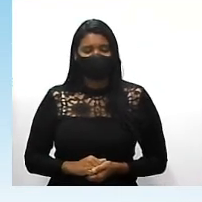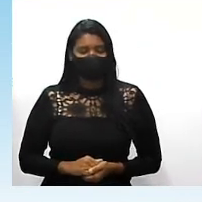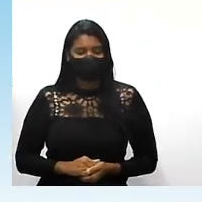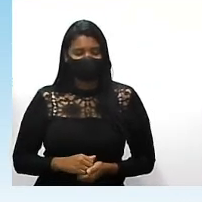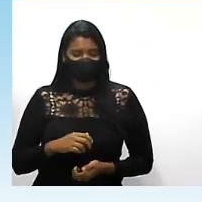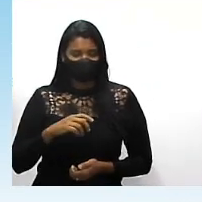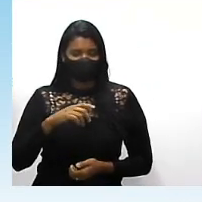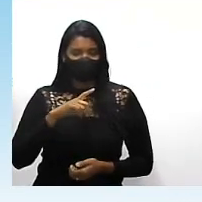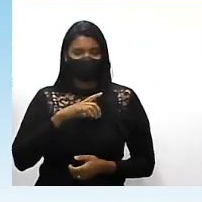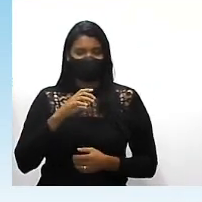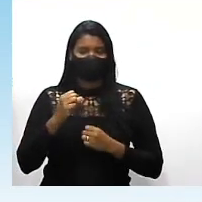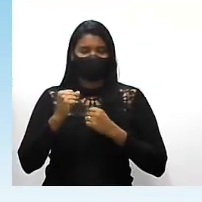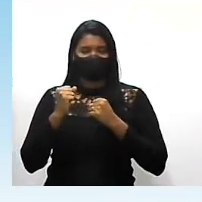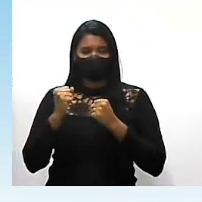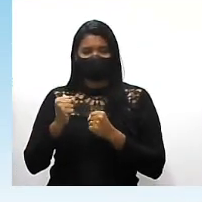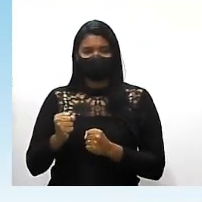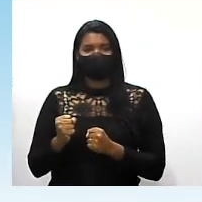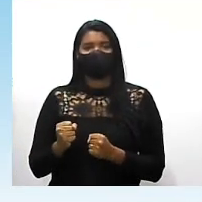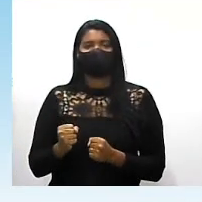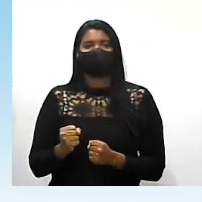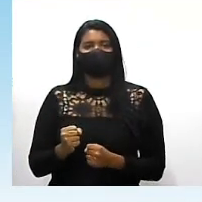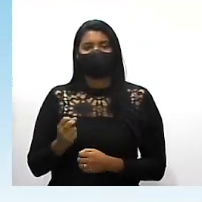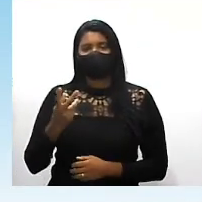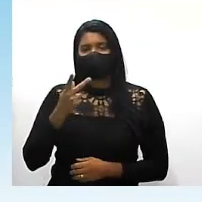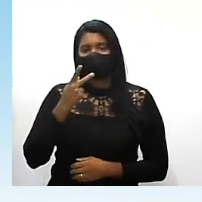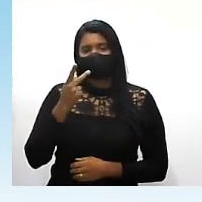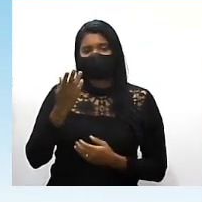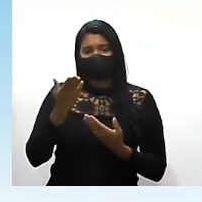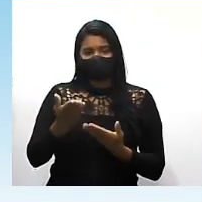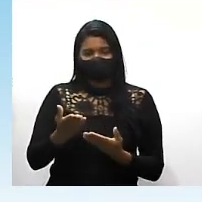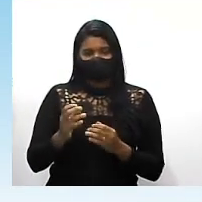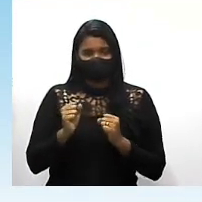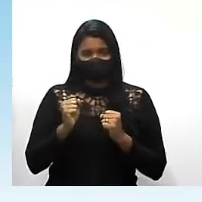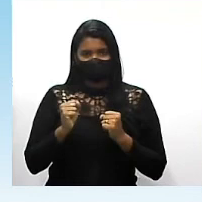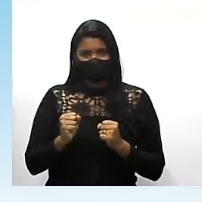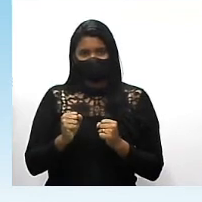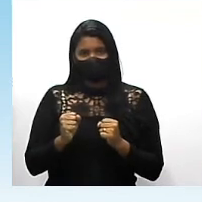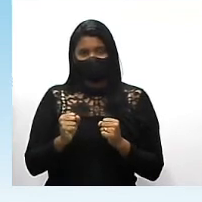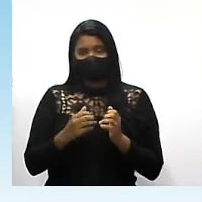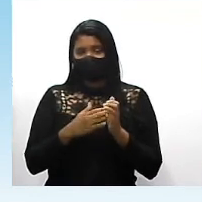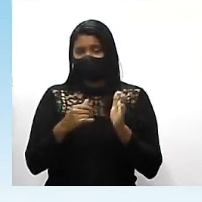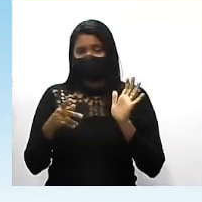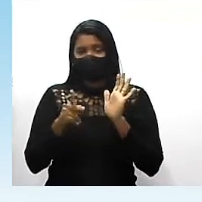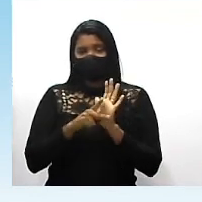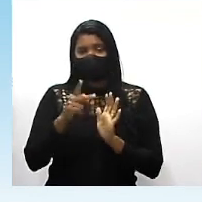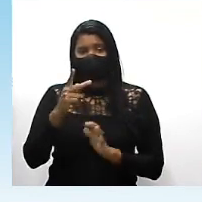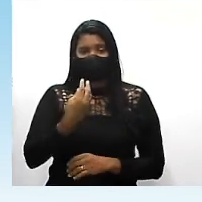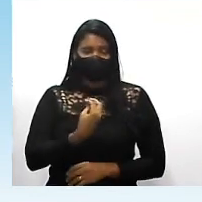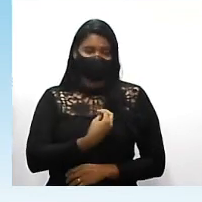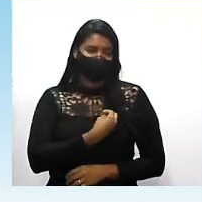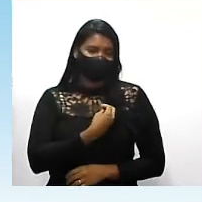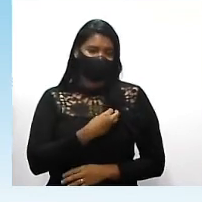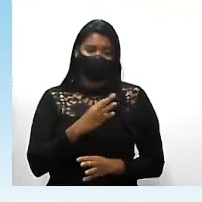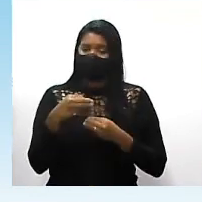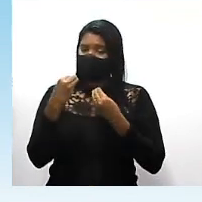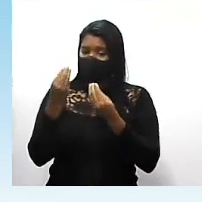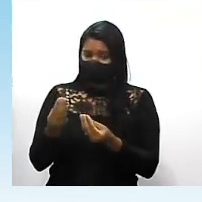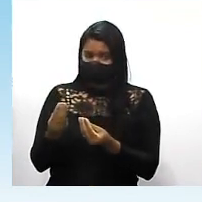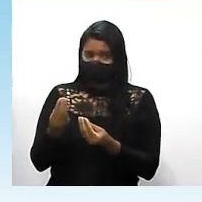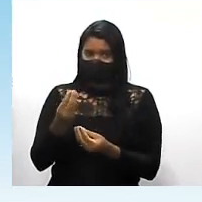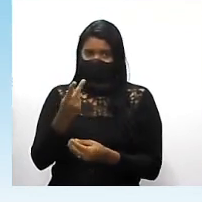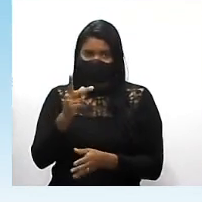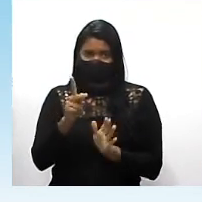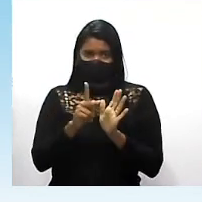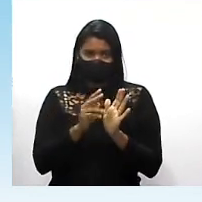ter o poder de dizer que você pode tirar ou dar a vida a alguém. Vejam